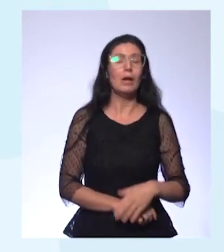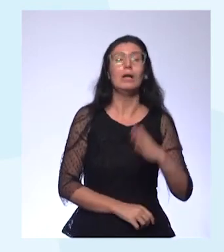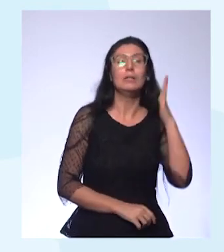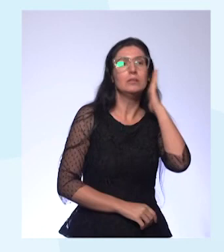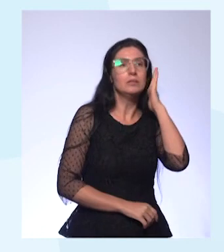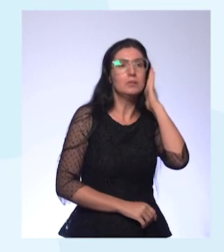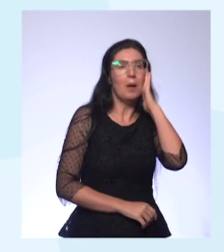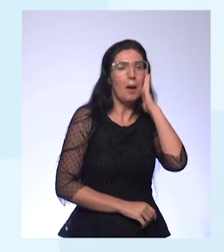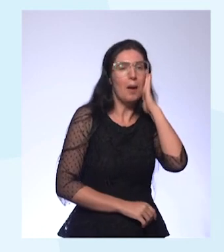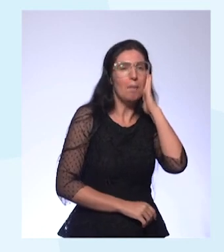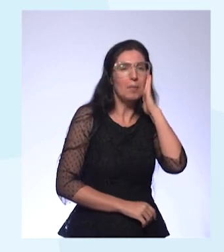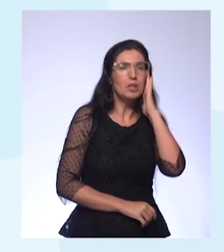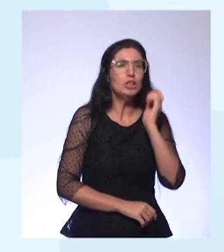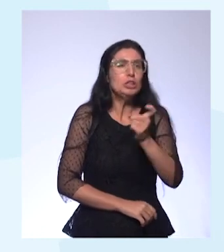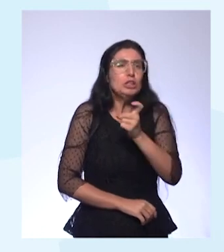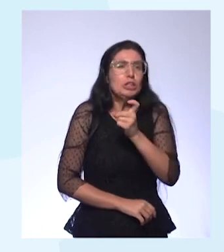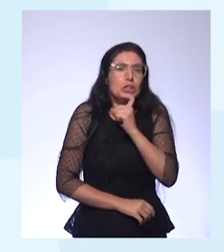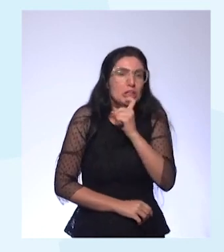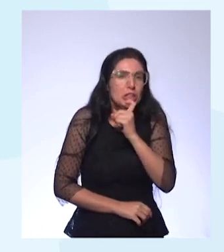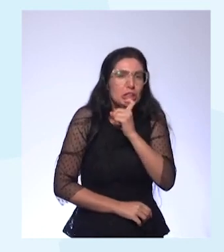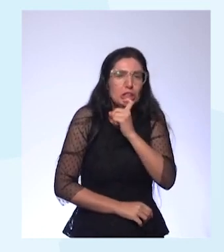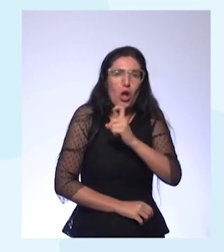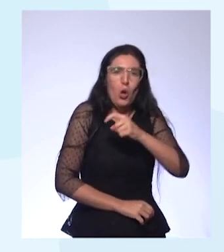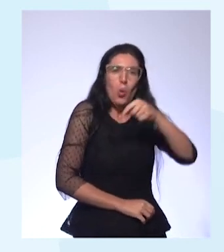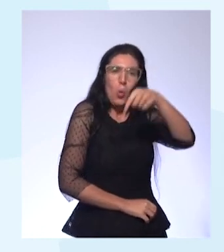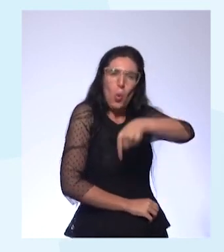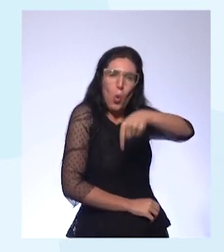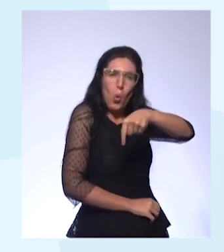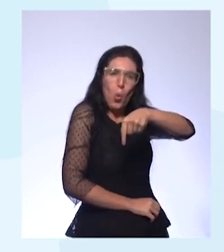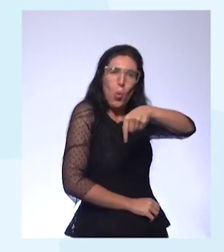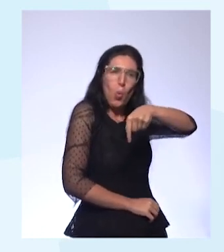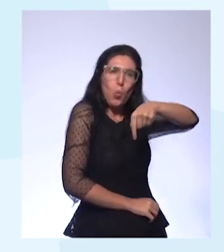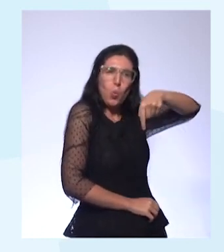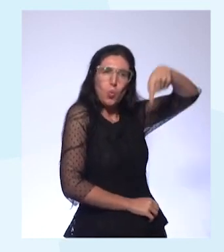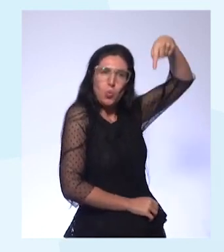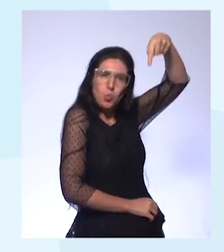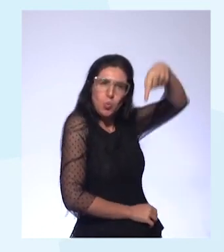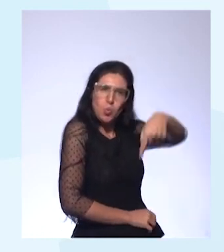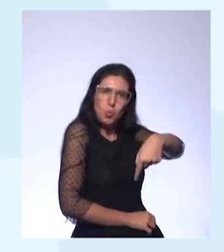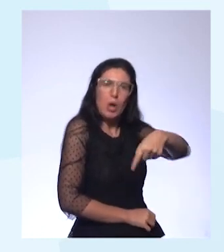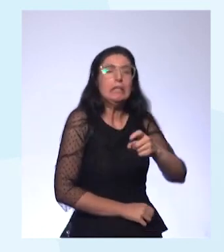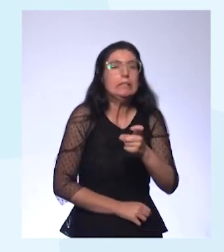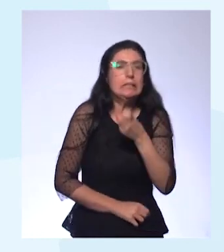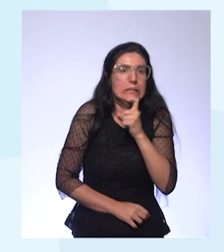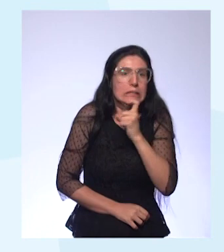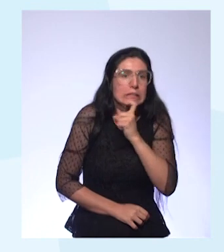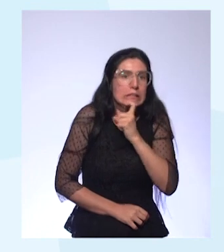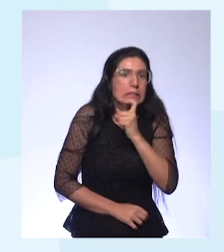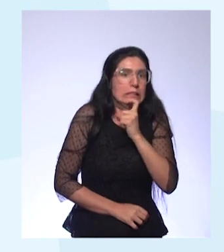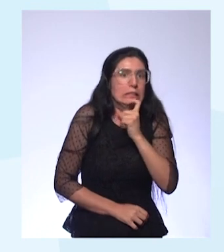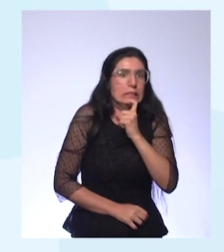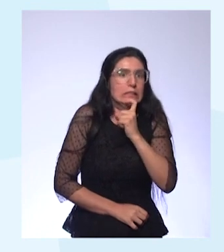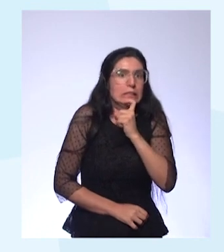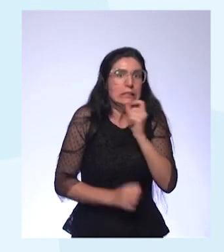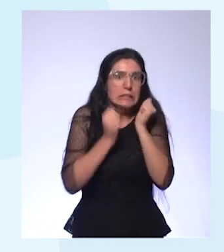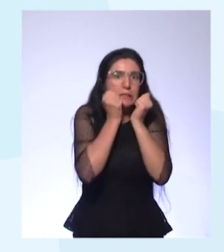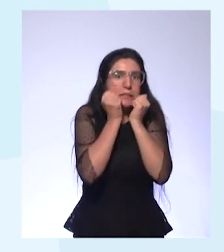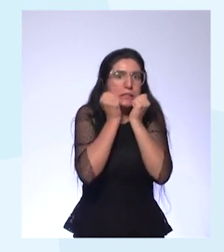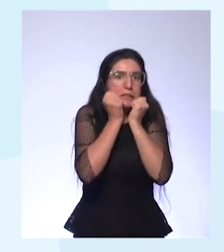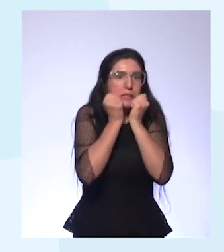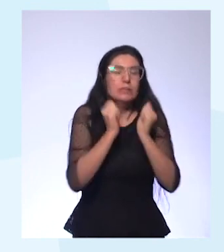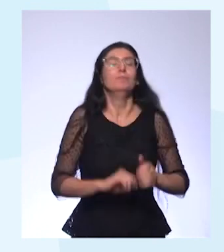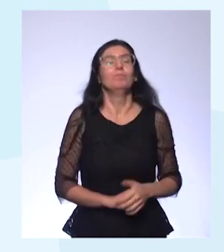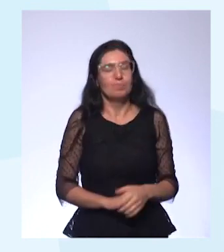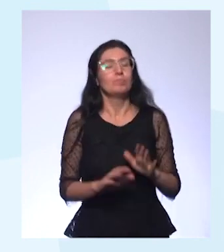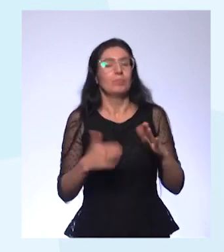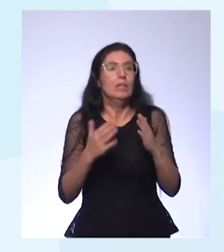polos, né, são regiões frias, né, que nós chamamos de zonas polares. Então, obviamente, lá as vegetações vão ser de características,